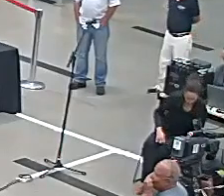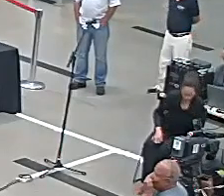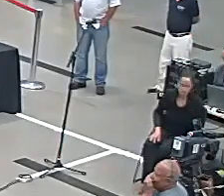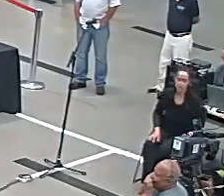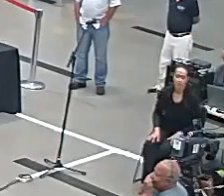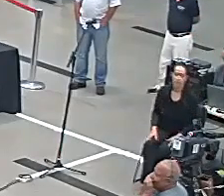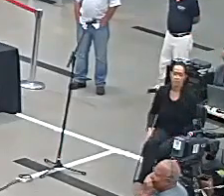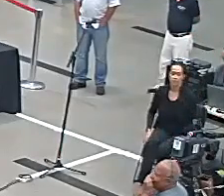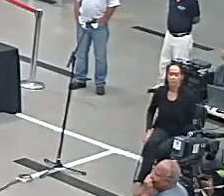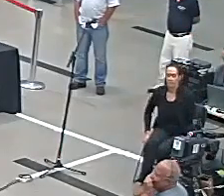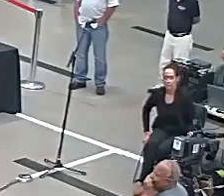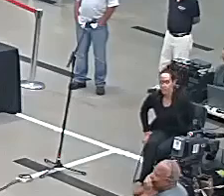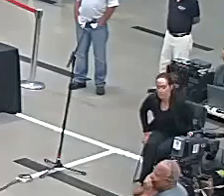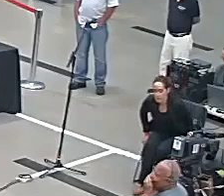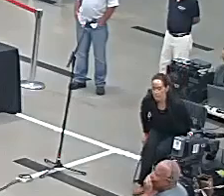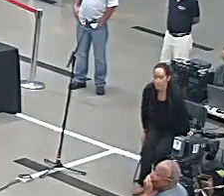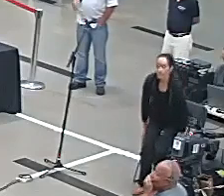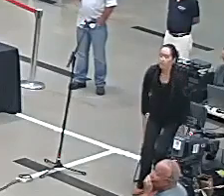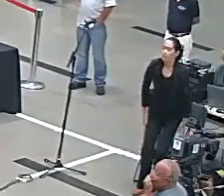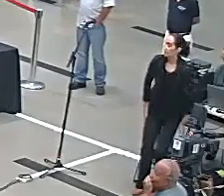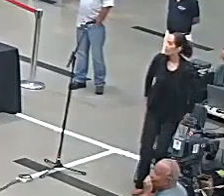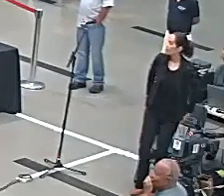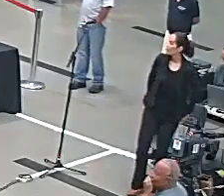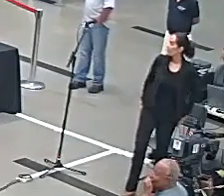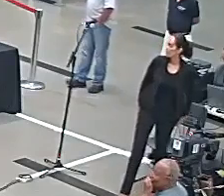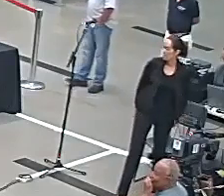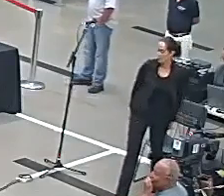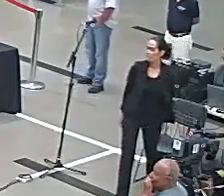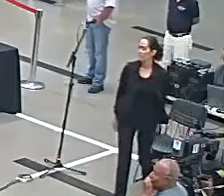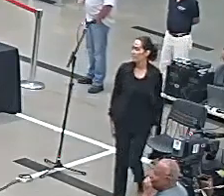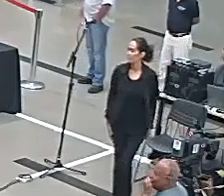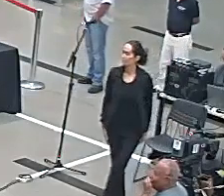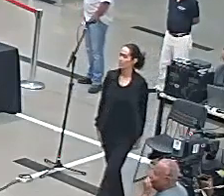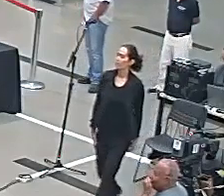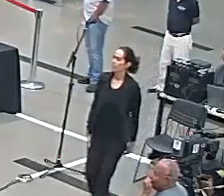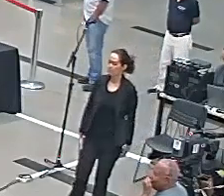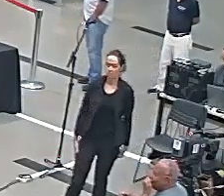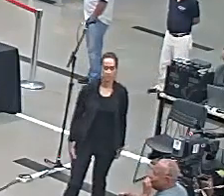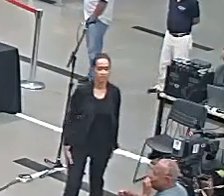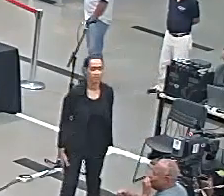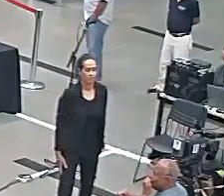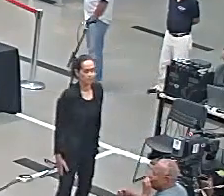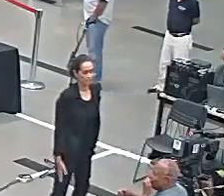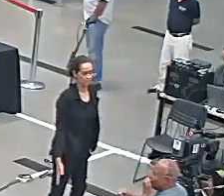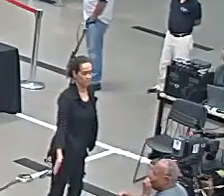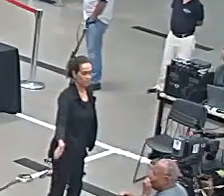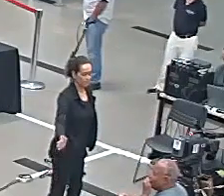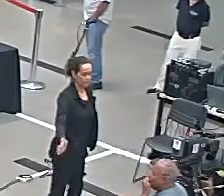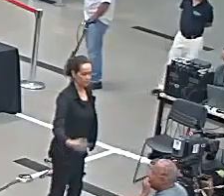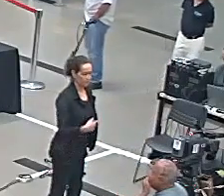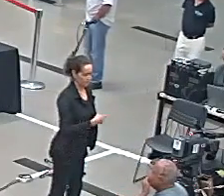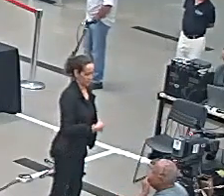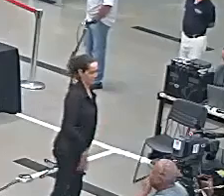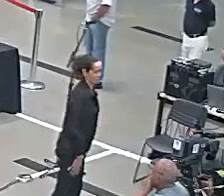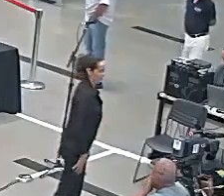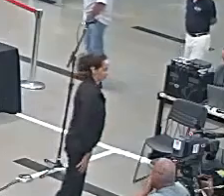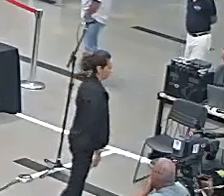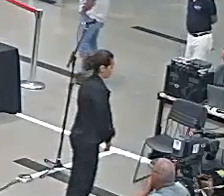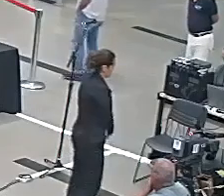então o que que acontece agora tem mais ônibus semileito leito executivo do que o o o o